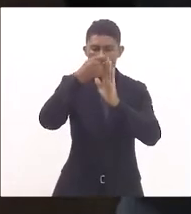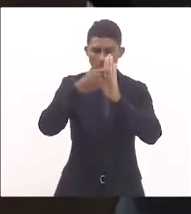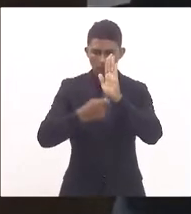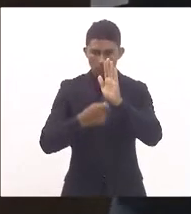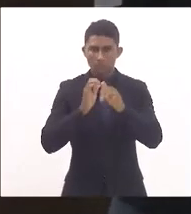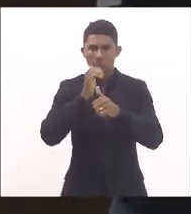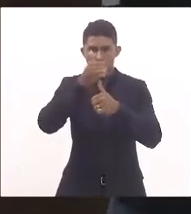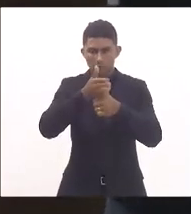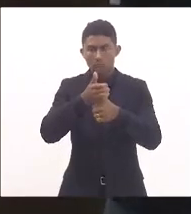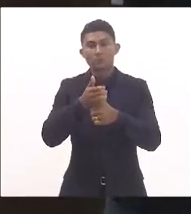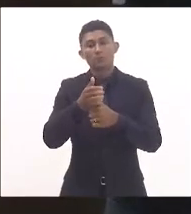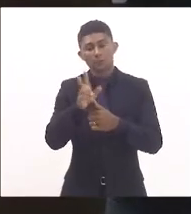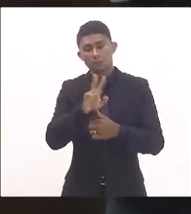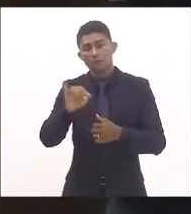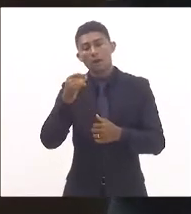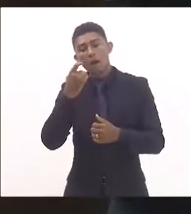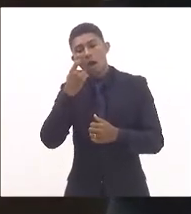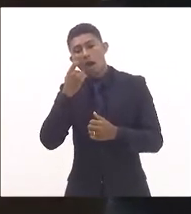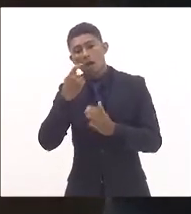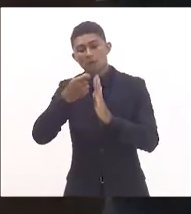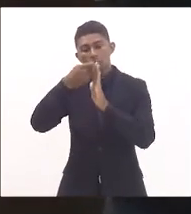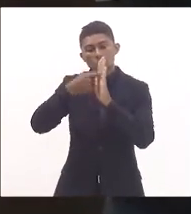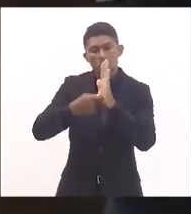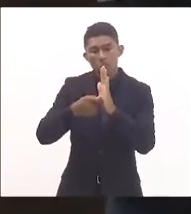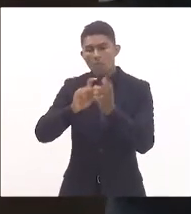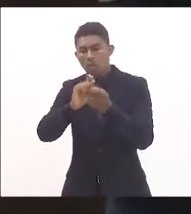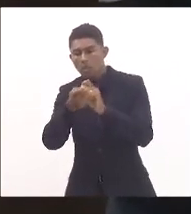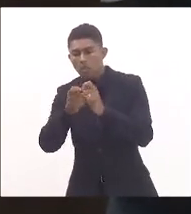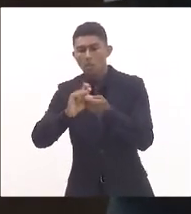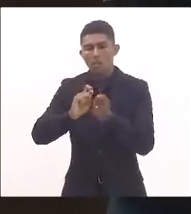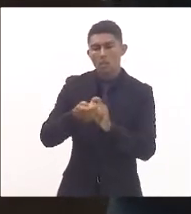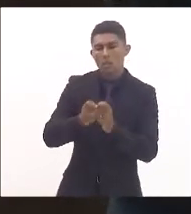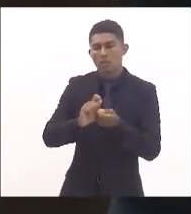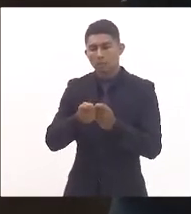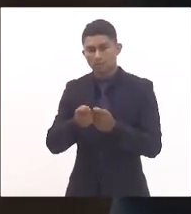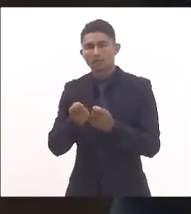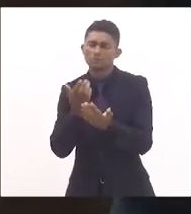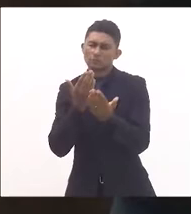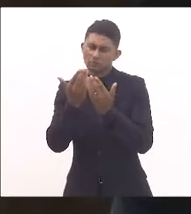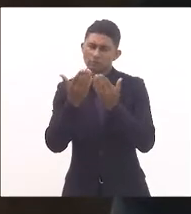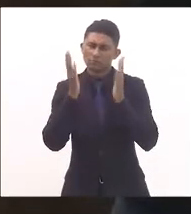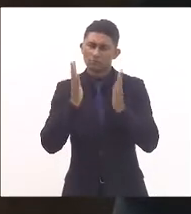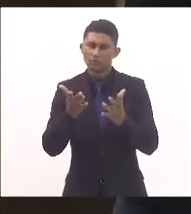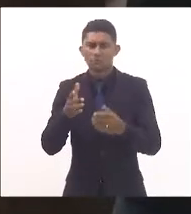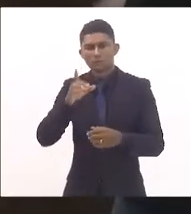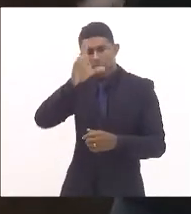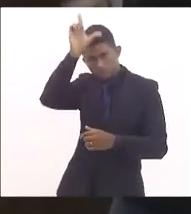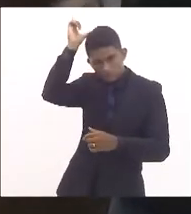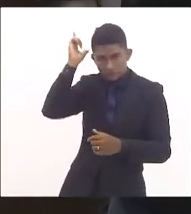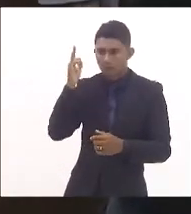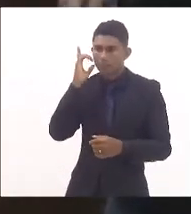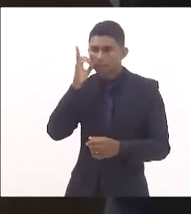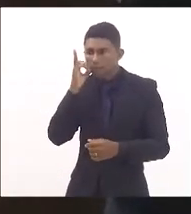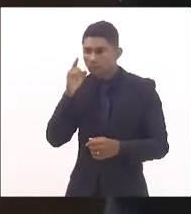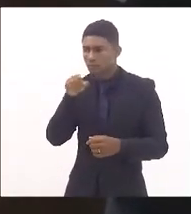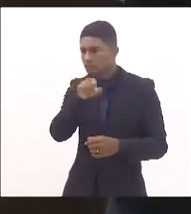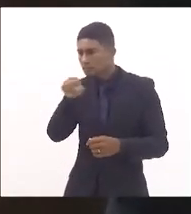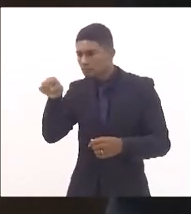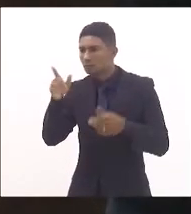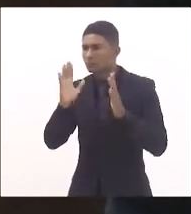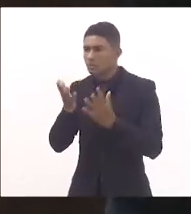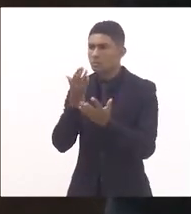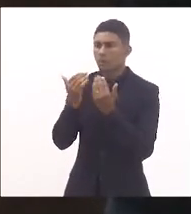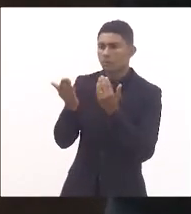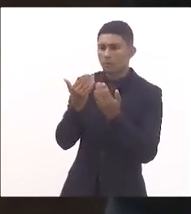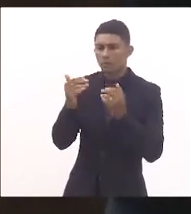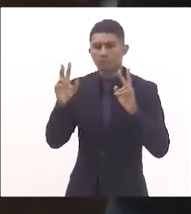e ajustaremos o texto conforme agora tratado com Vossa Excelência, deputado Luiz Paulo e os demais deputados a respeito do